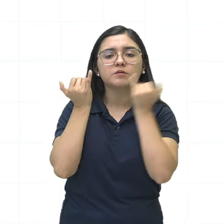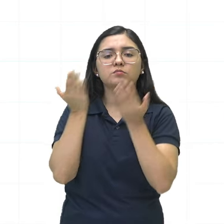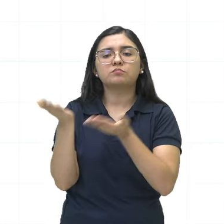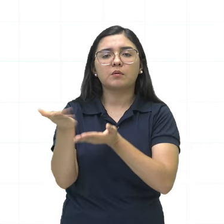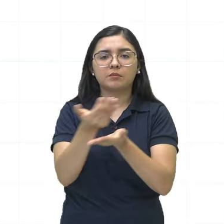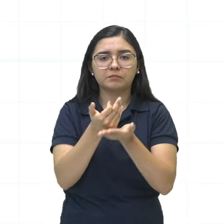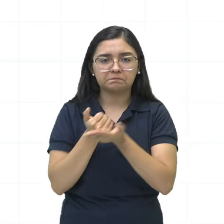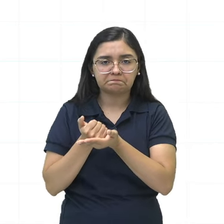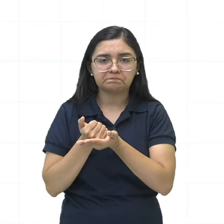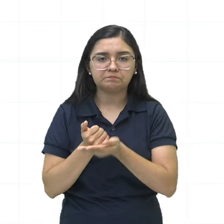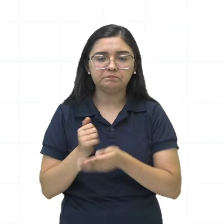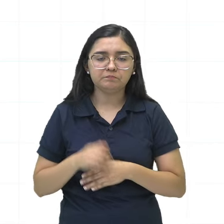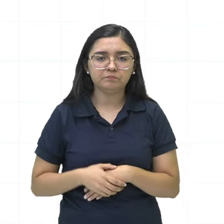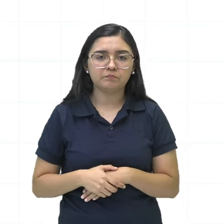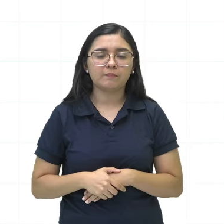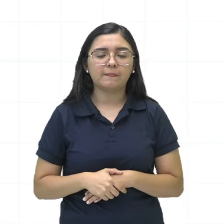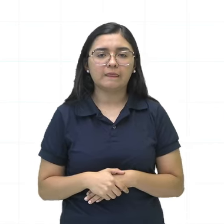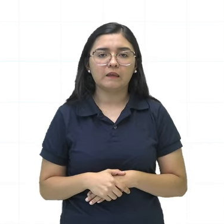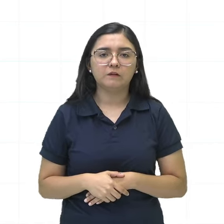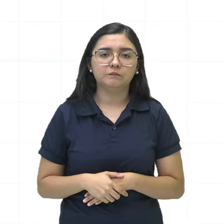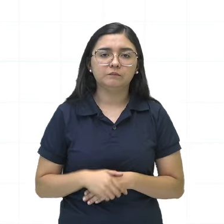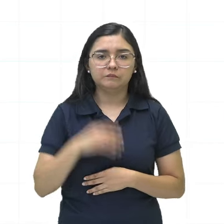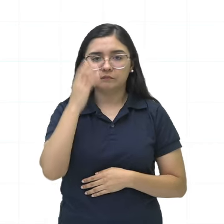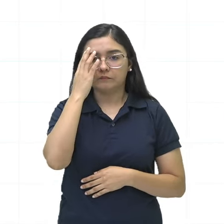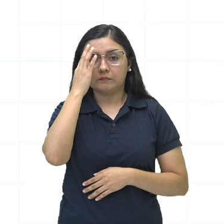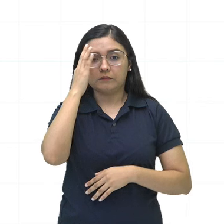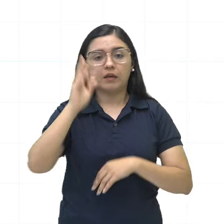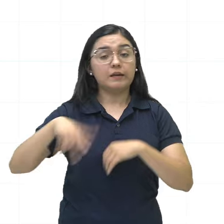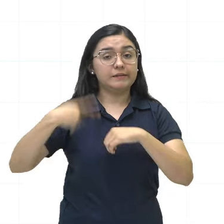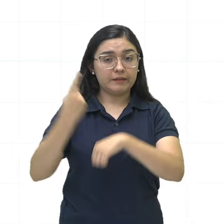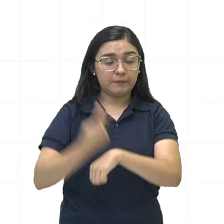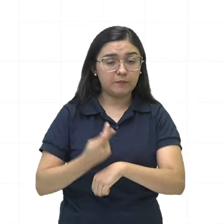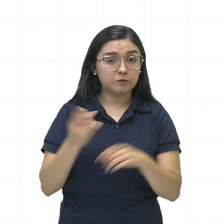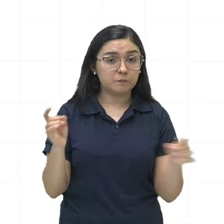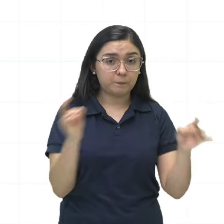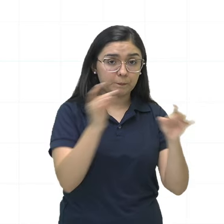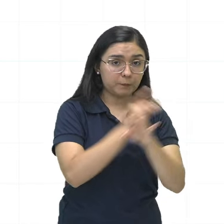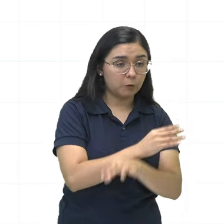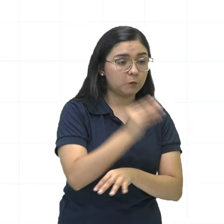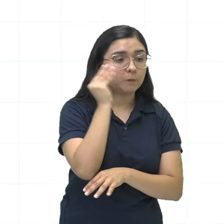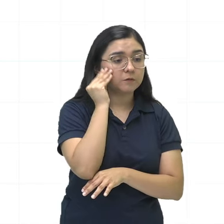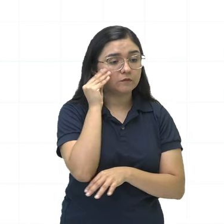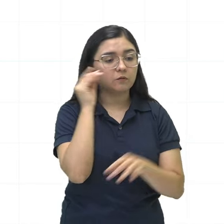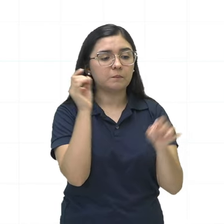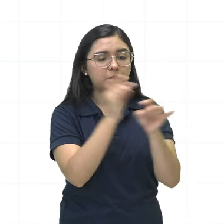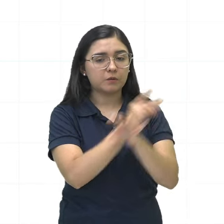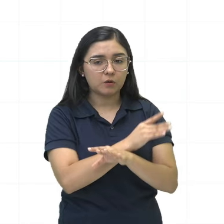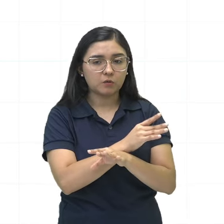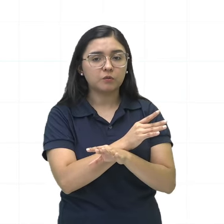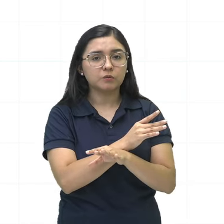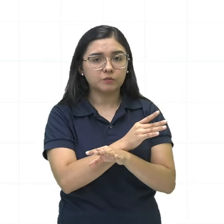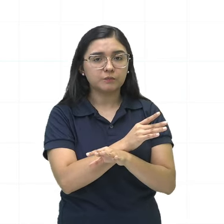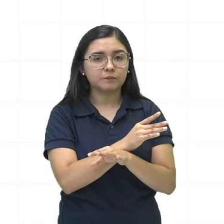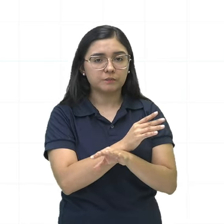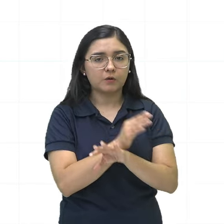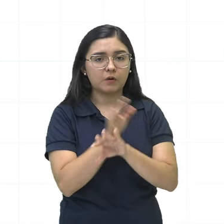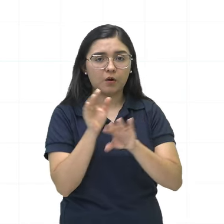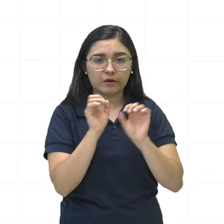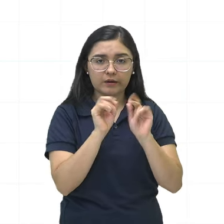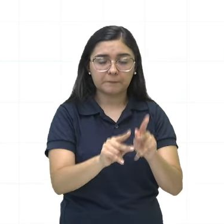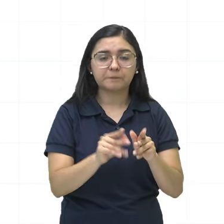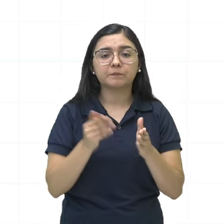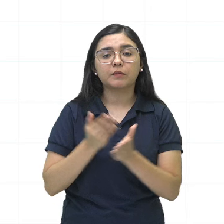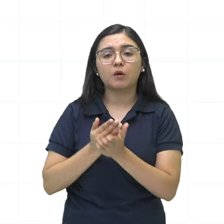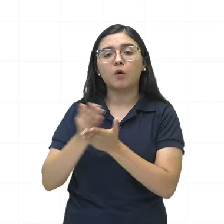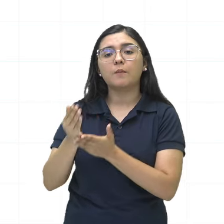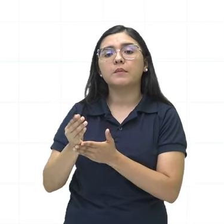aquela determinada situação que ele está observando. Depois que o pesquisador faz essa observação, né, observa aquilo ali, aí ele vai